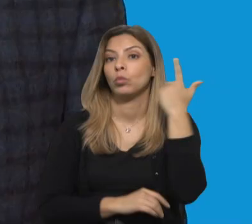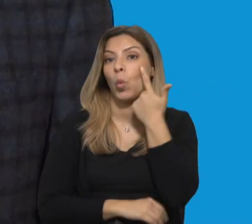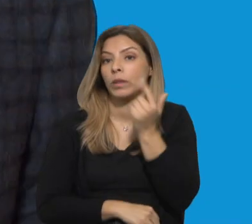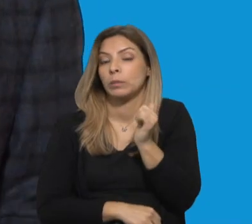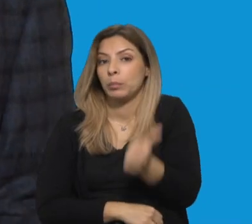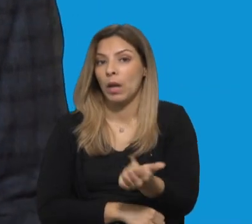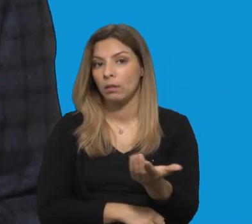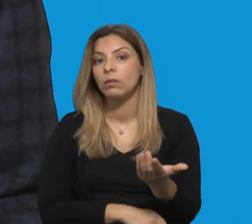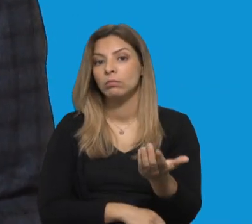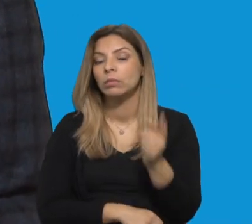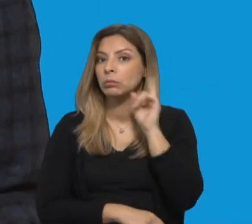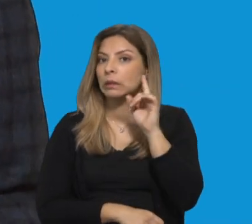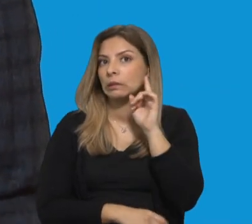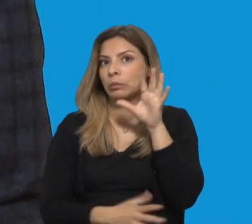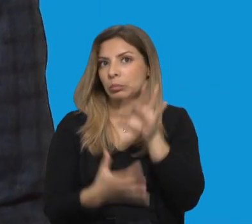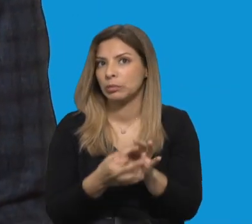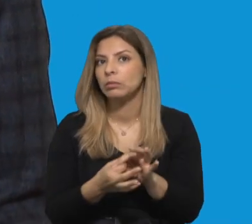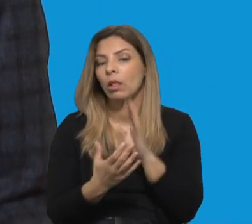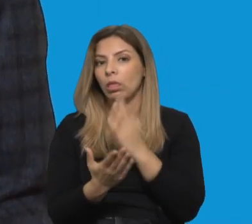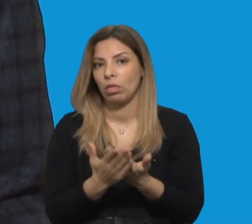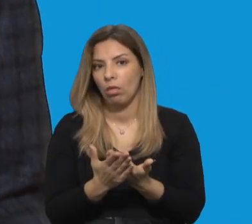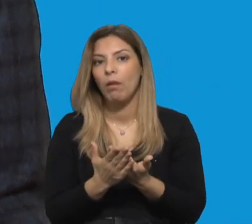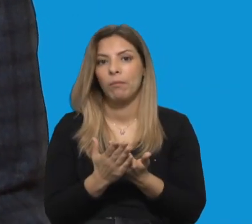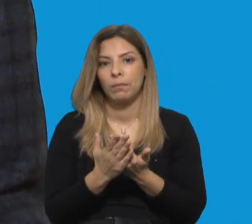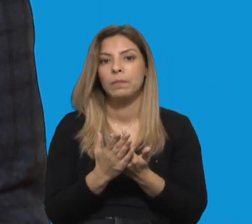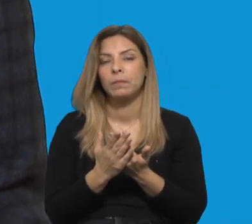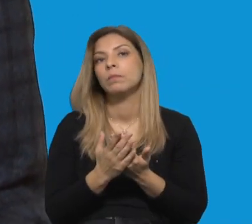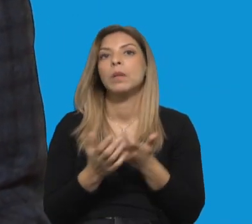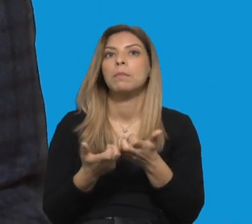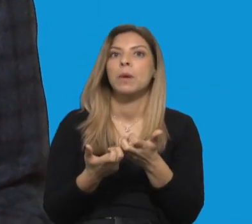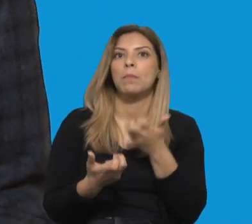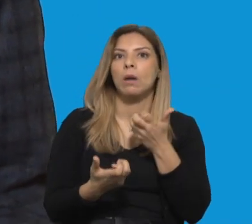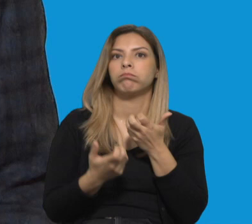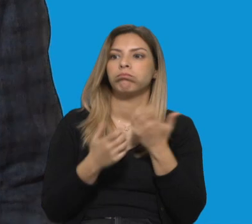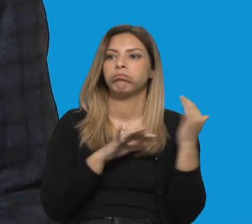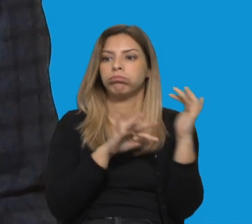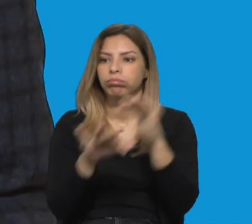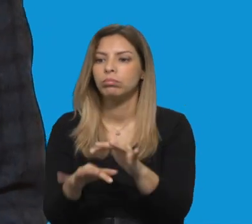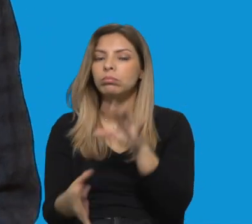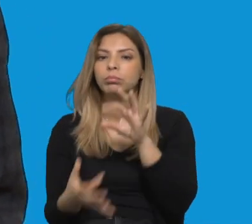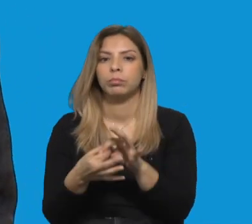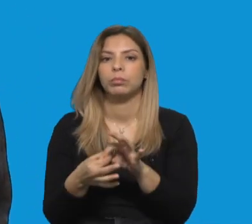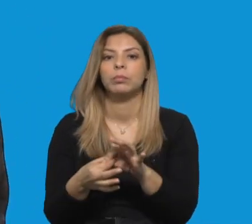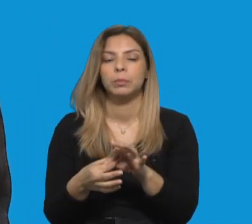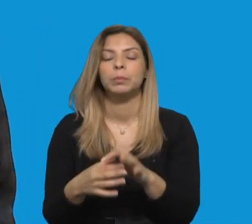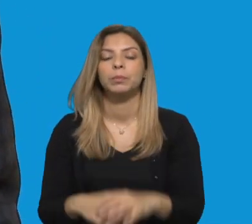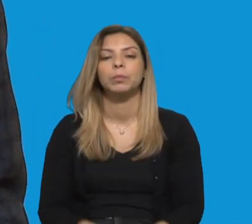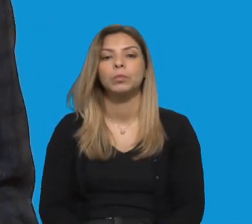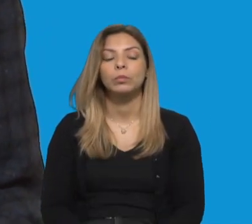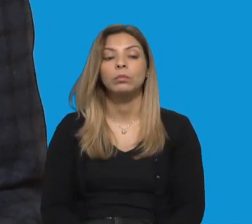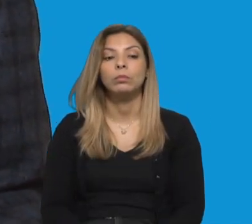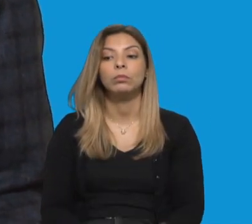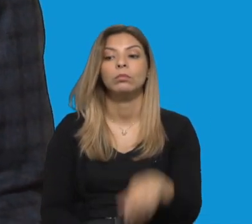enfim, principalmente resultantes da fortíssima ocupação e violenta ocupação romana. Os